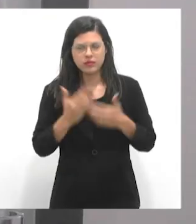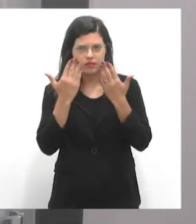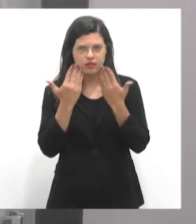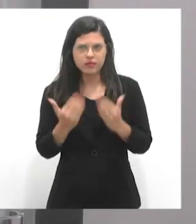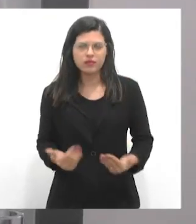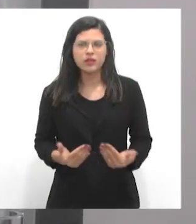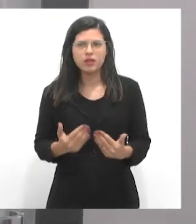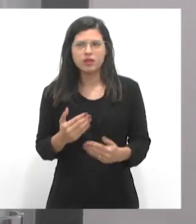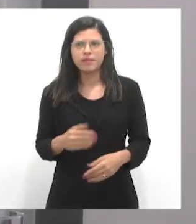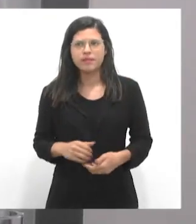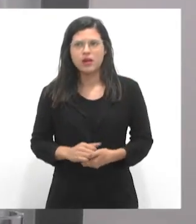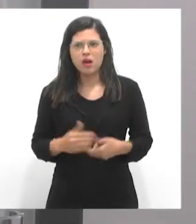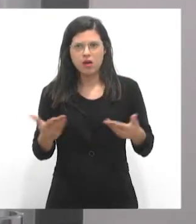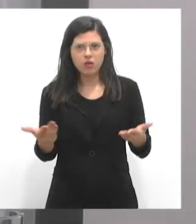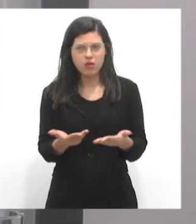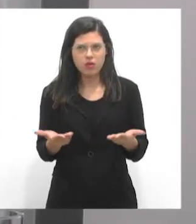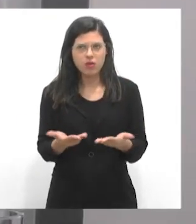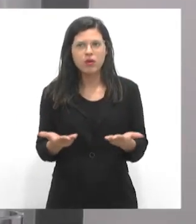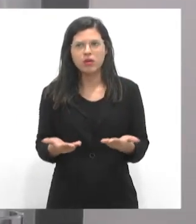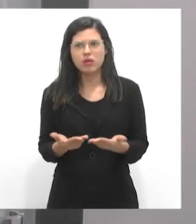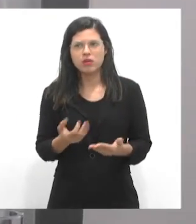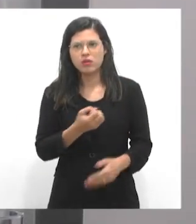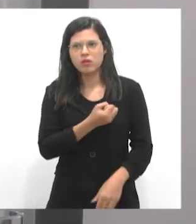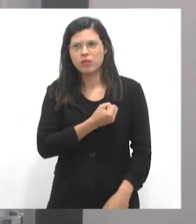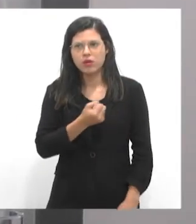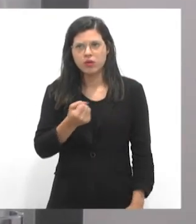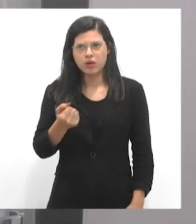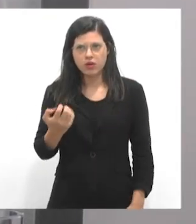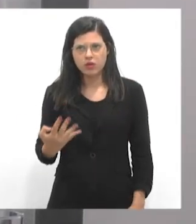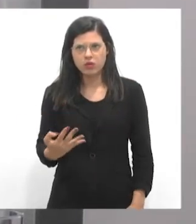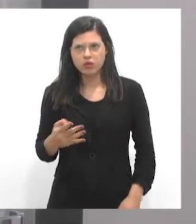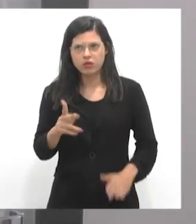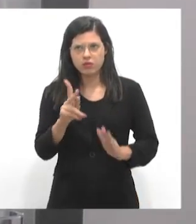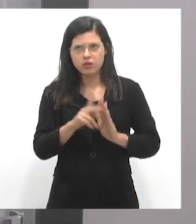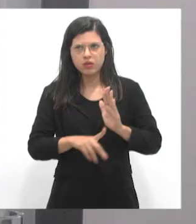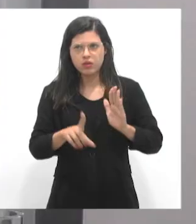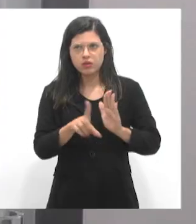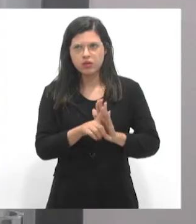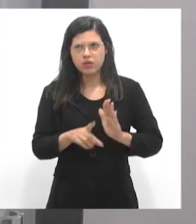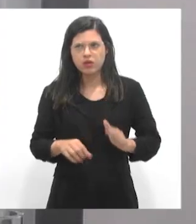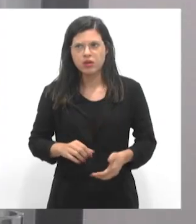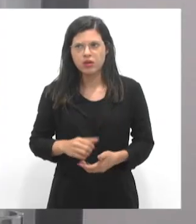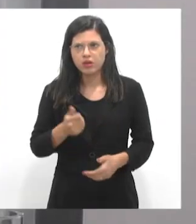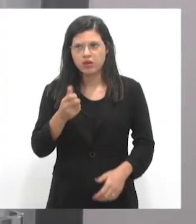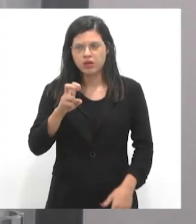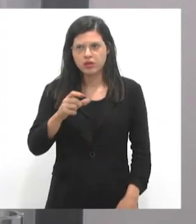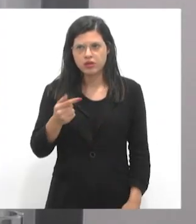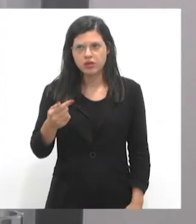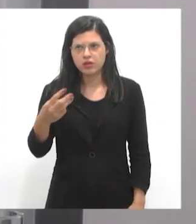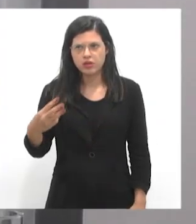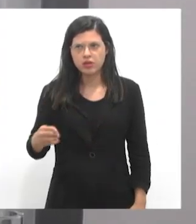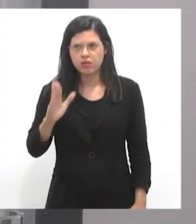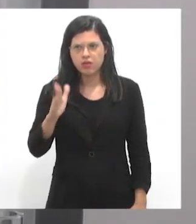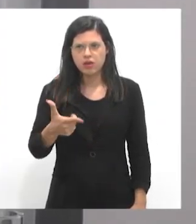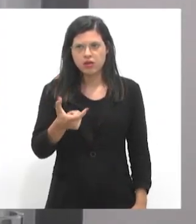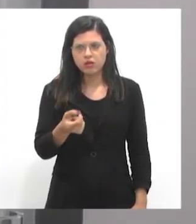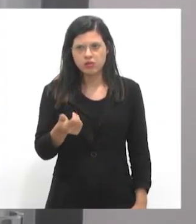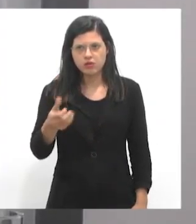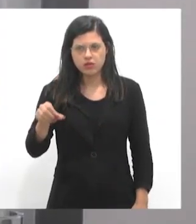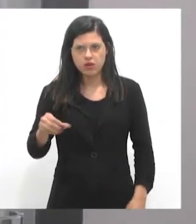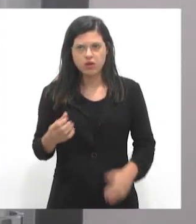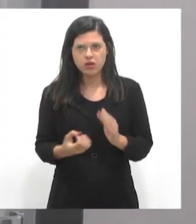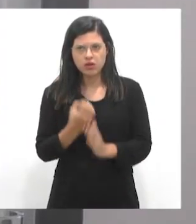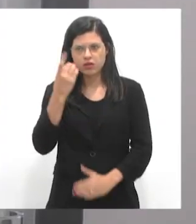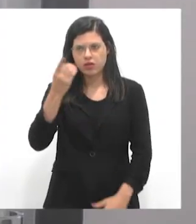Paulo. Passo, então, ao item 14 da pauta. Projeto de Lei 1573 de 2019, de autoria do deputado